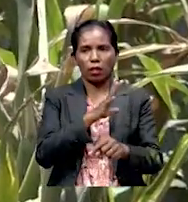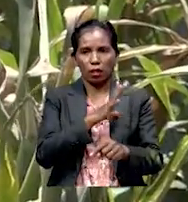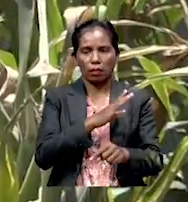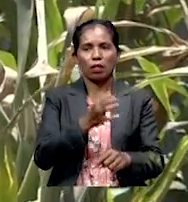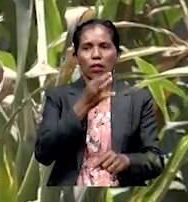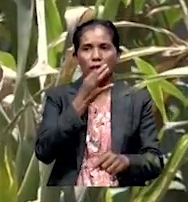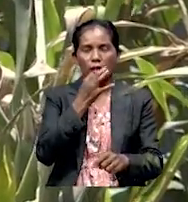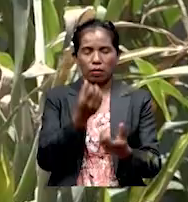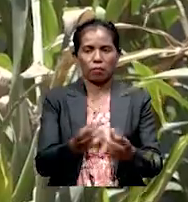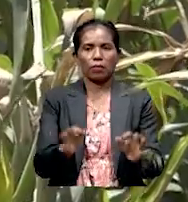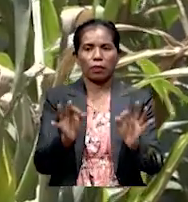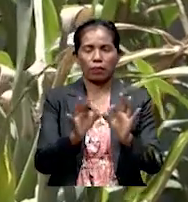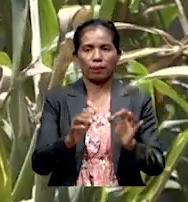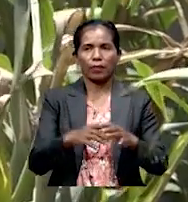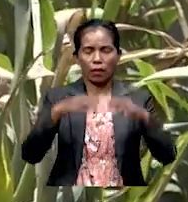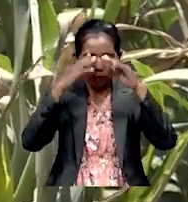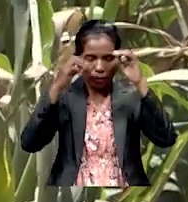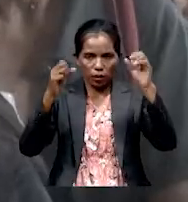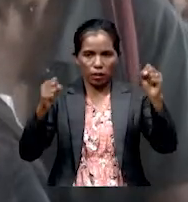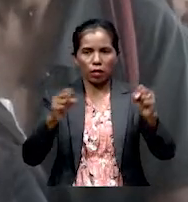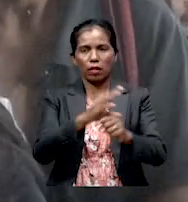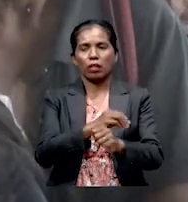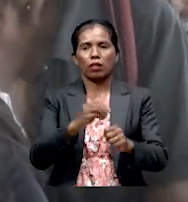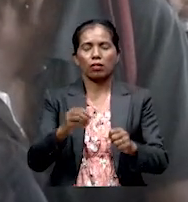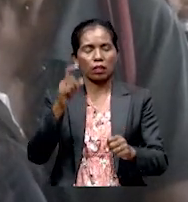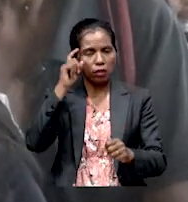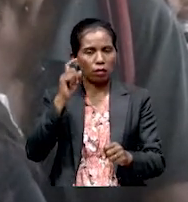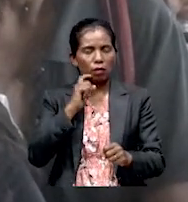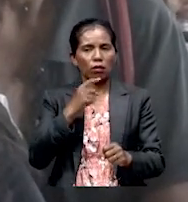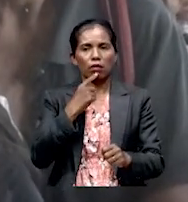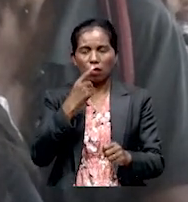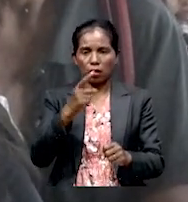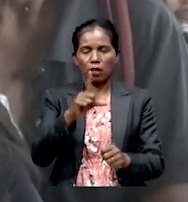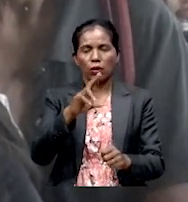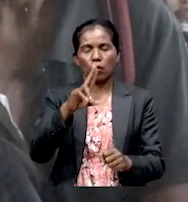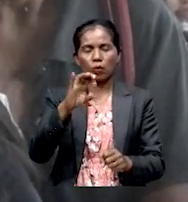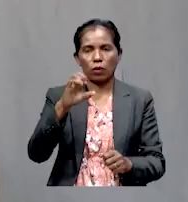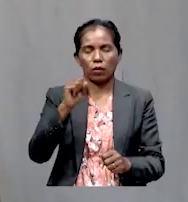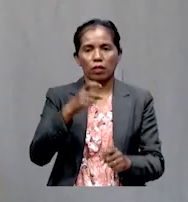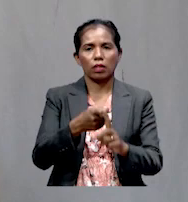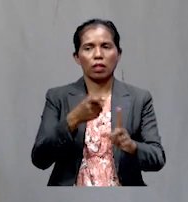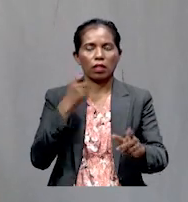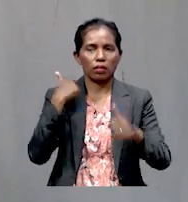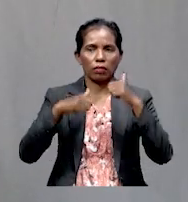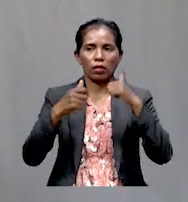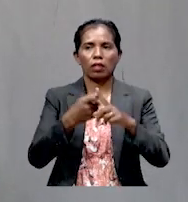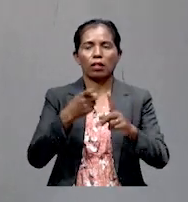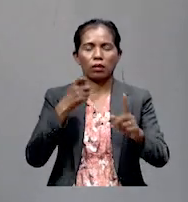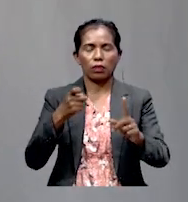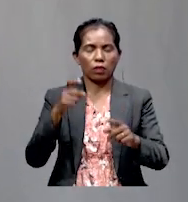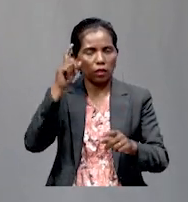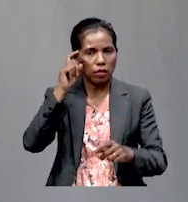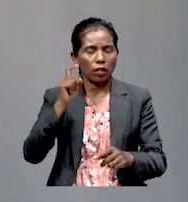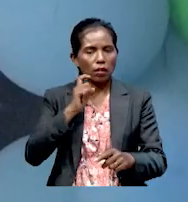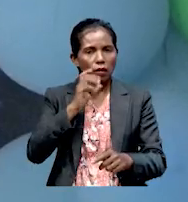Ihan importação. Presidente do Movimento Brigada Xanana, Luiz Guterres Ateten, atividade na iniciativa RASIC, o Sicarela Sana